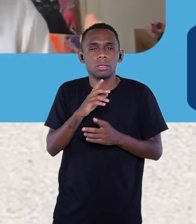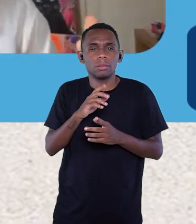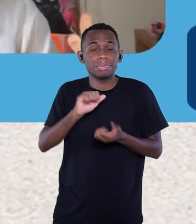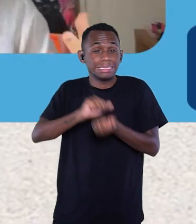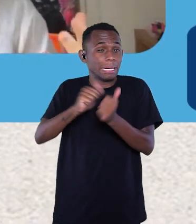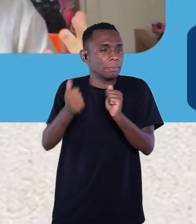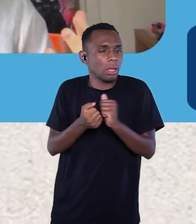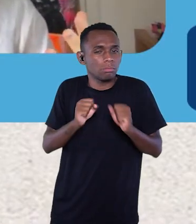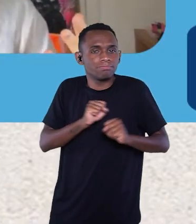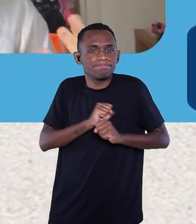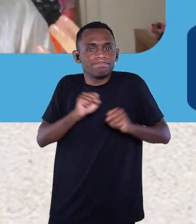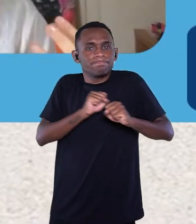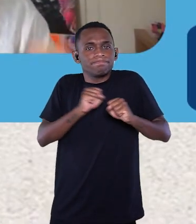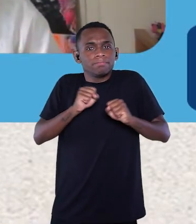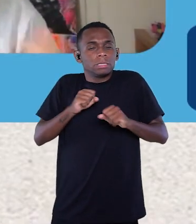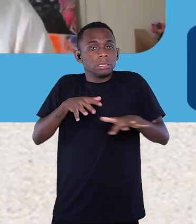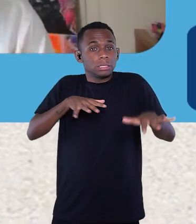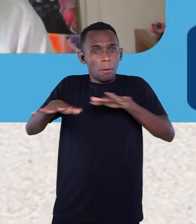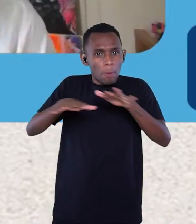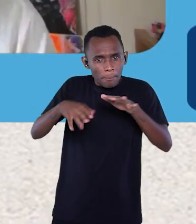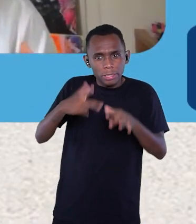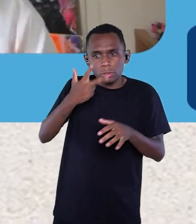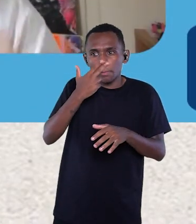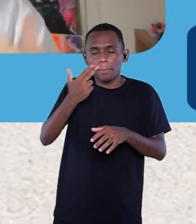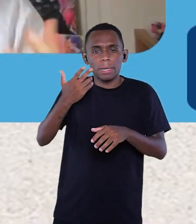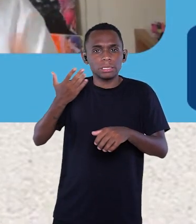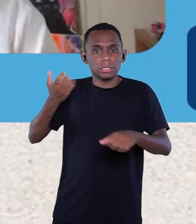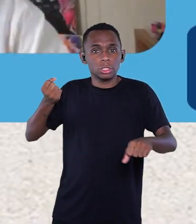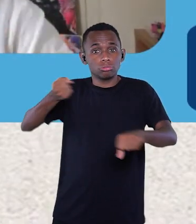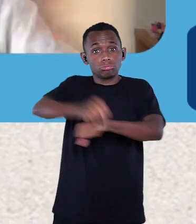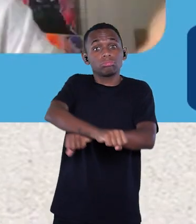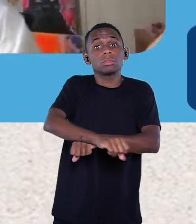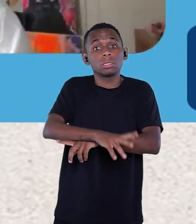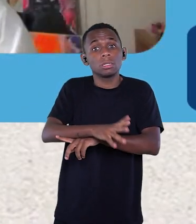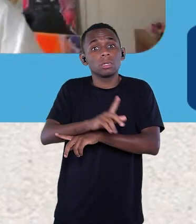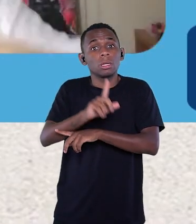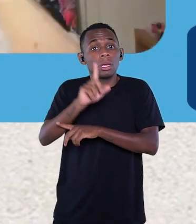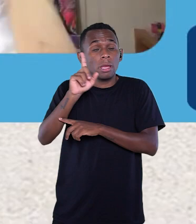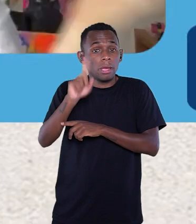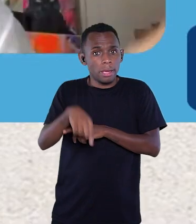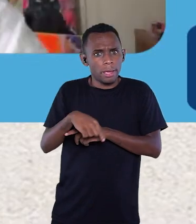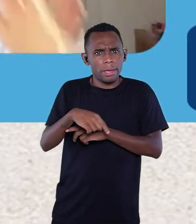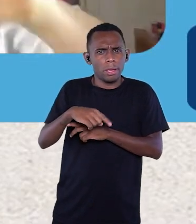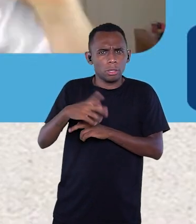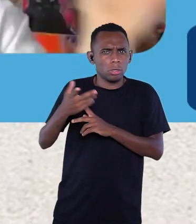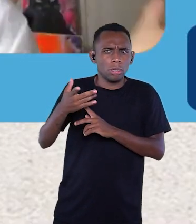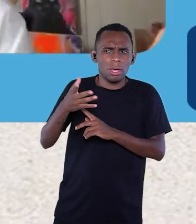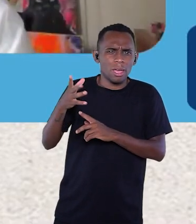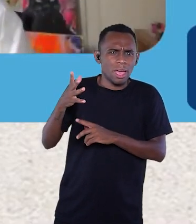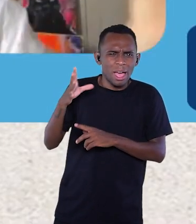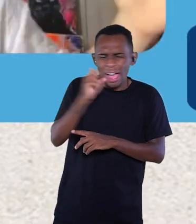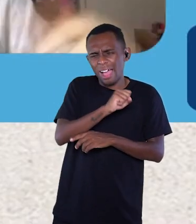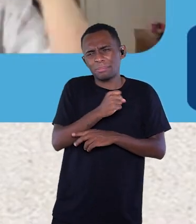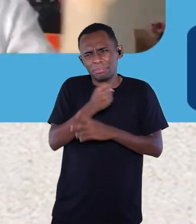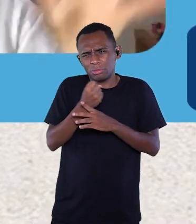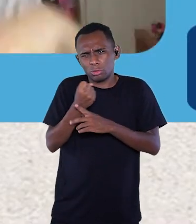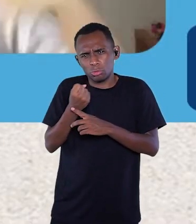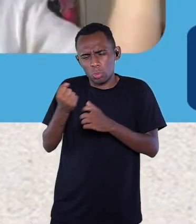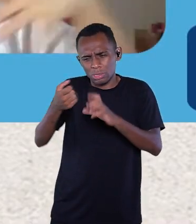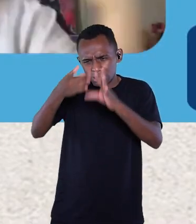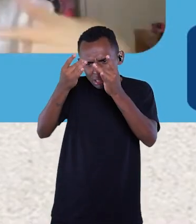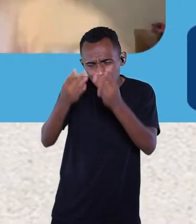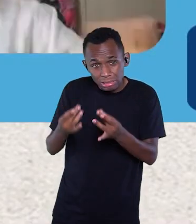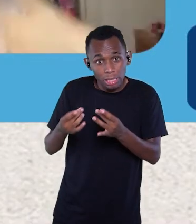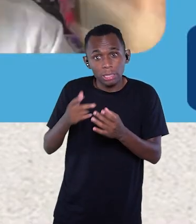assim, sobre esses movimentos de colonização, que em geral aparecem como o rapto de não sei quem, o rapto das Sabinas. E aí